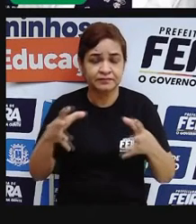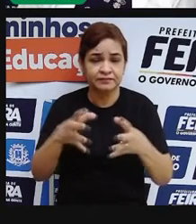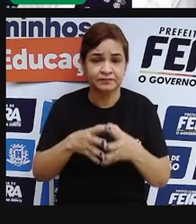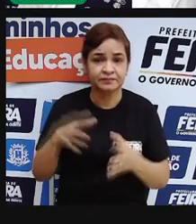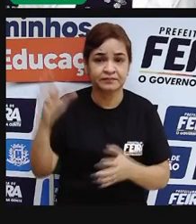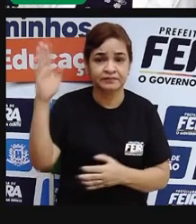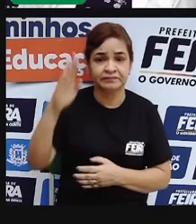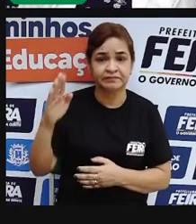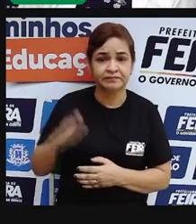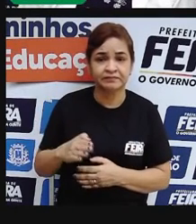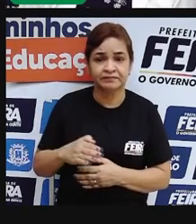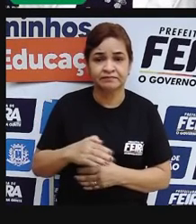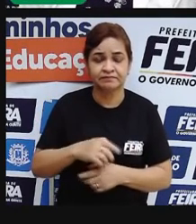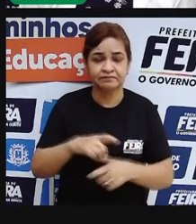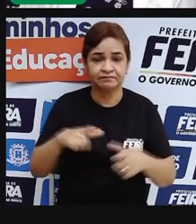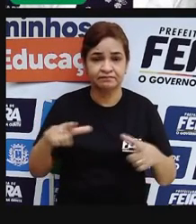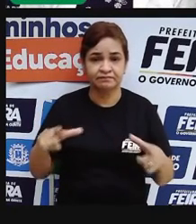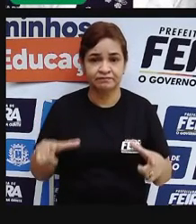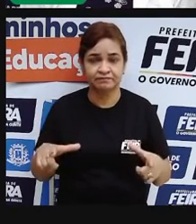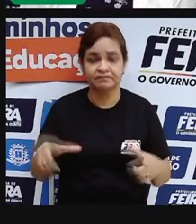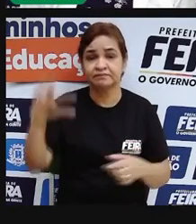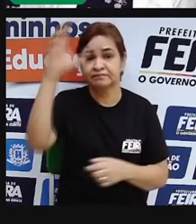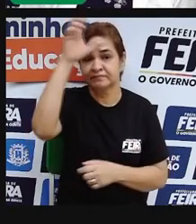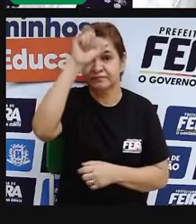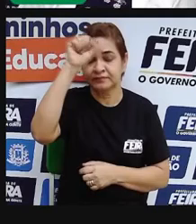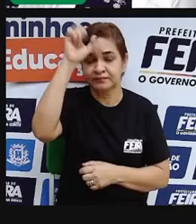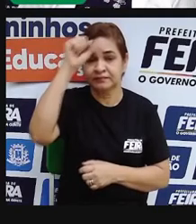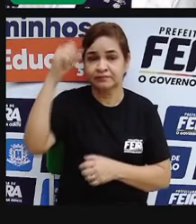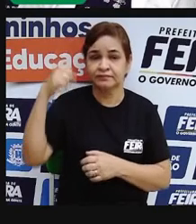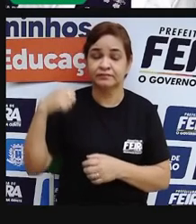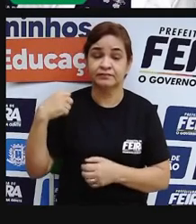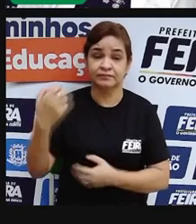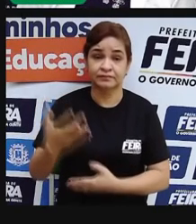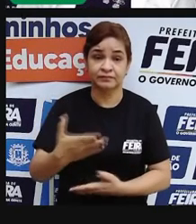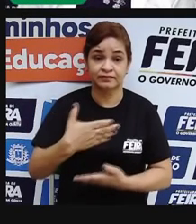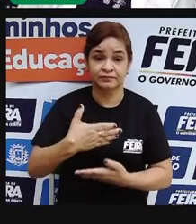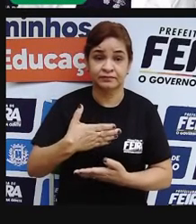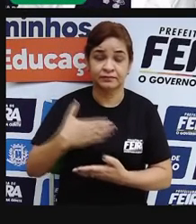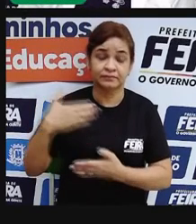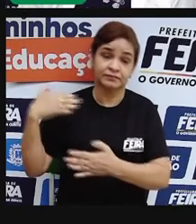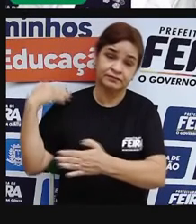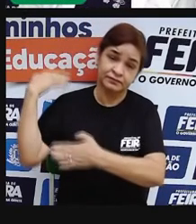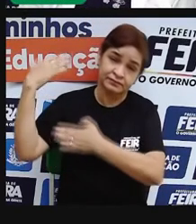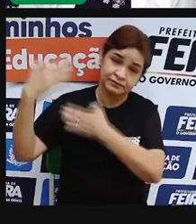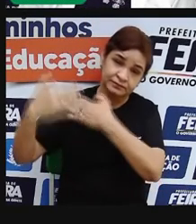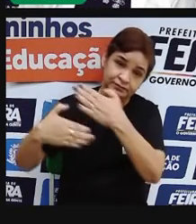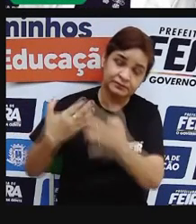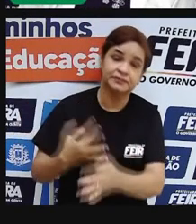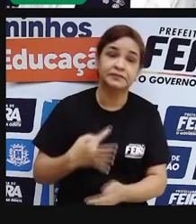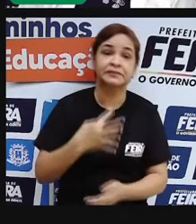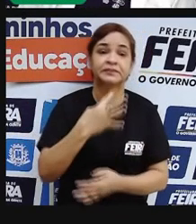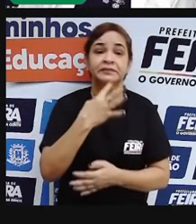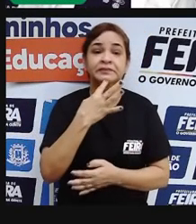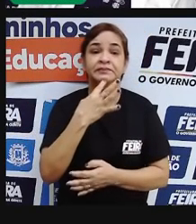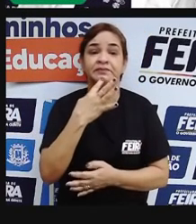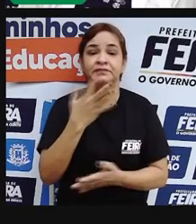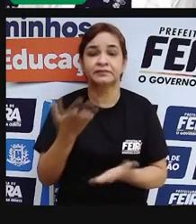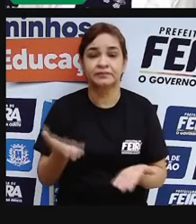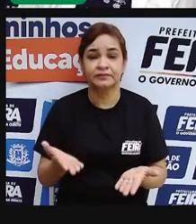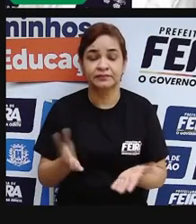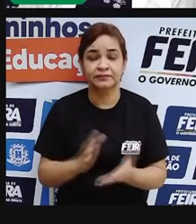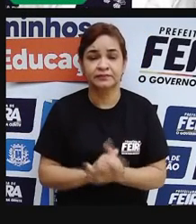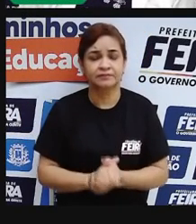deixar um vasto legado e nos foi transmitido por nossos antepassados através da oralidade